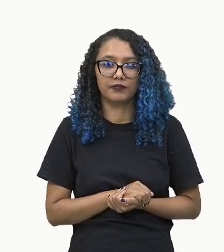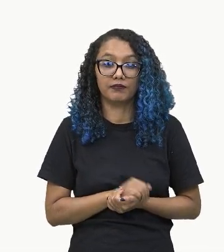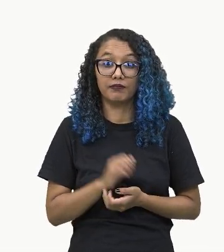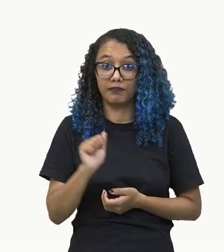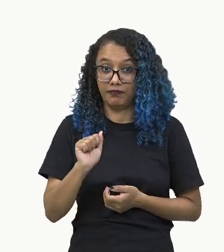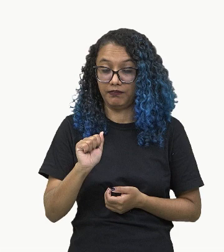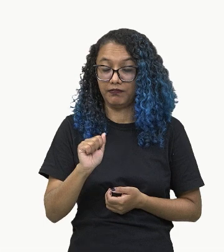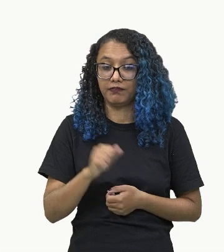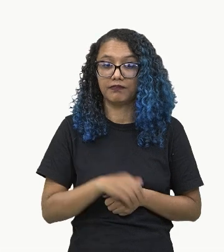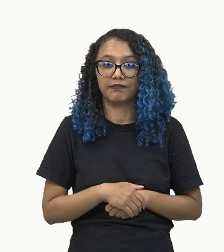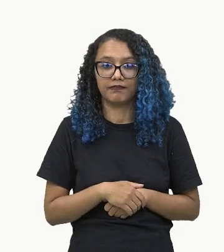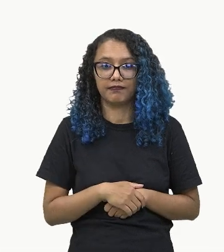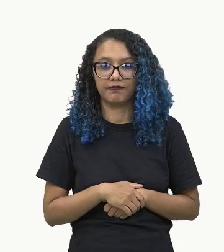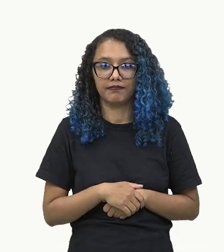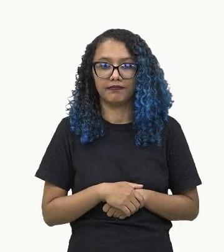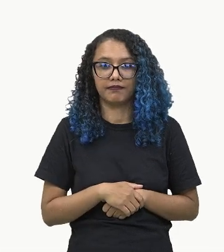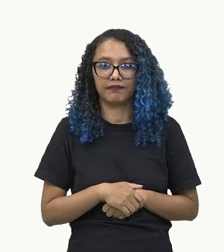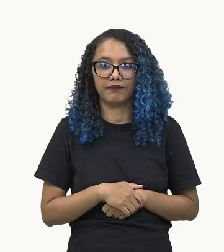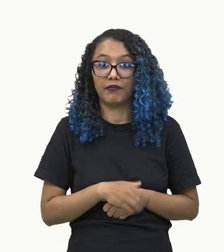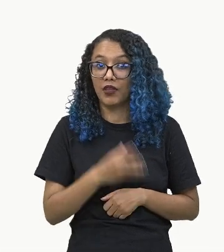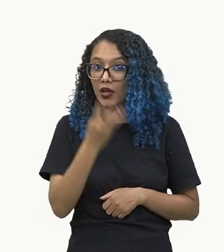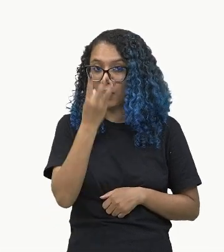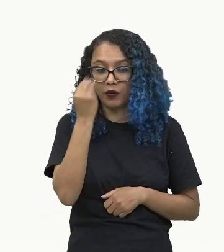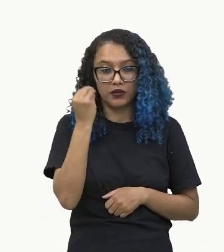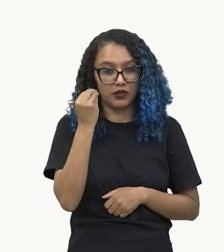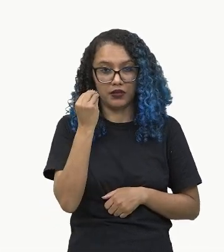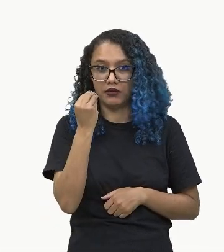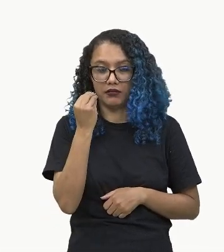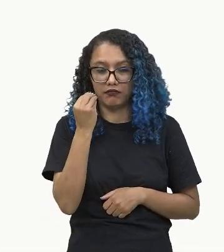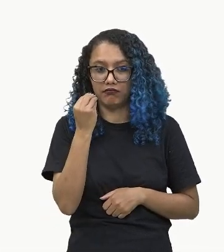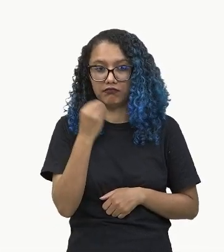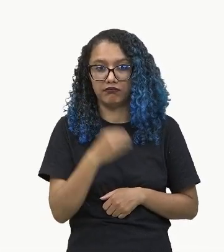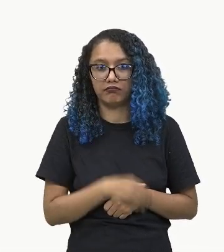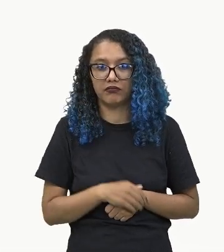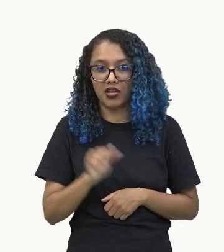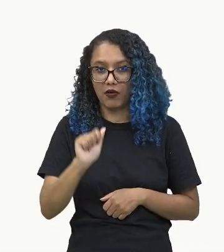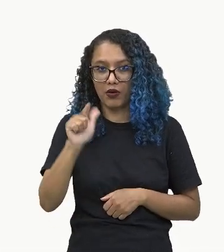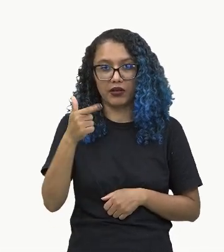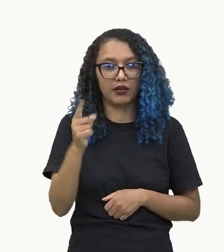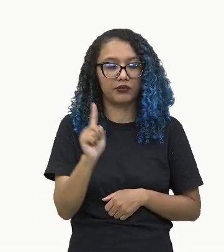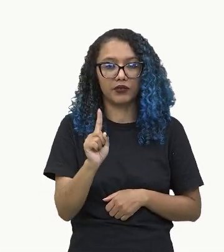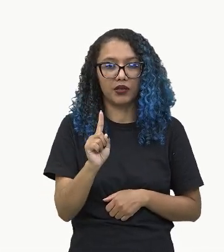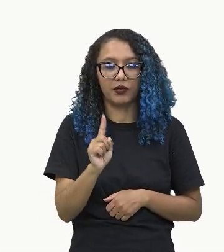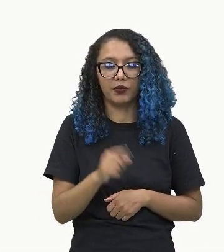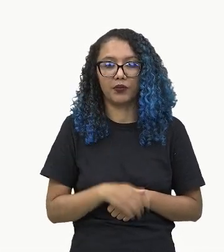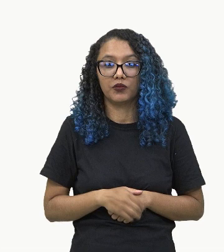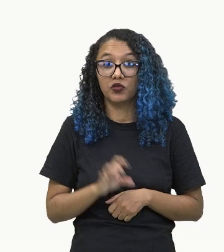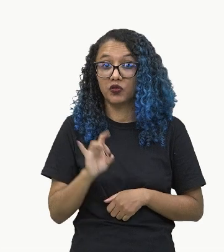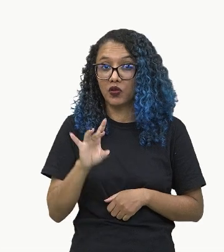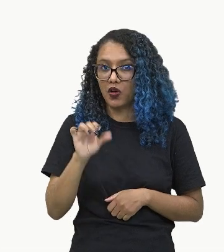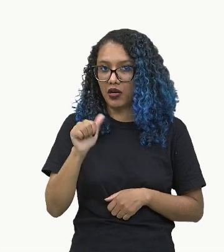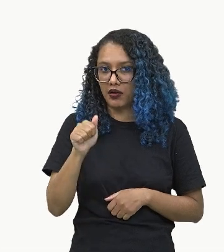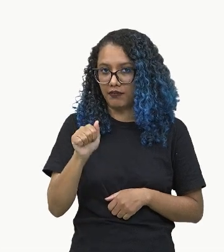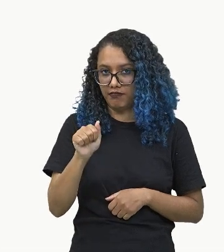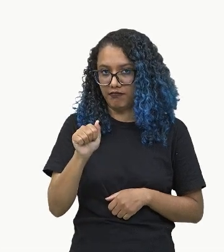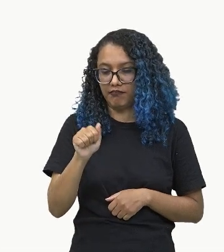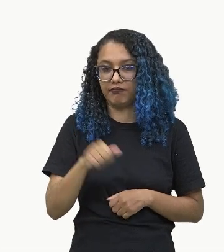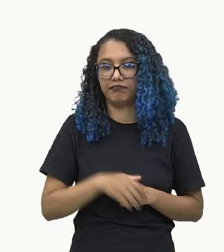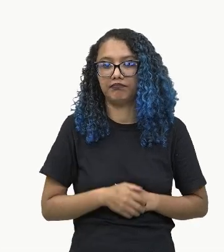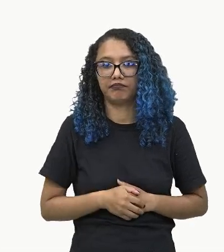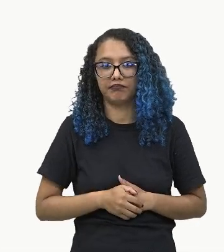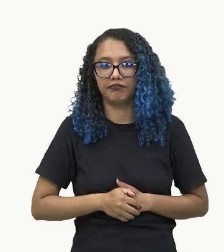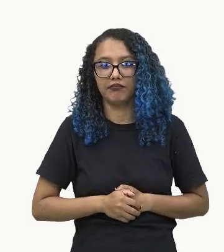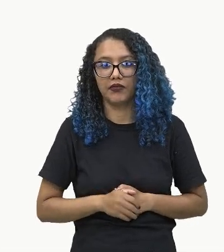o A. Não esqueçam, a gente não coloca o ao quadrado, tá? Quando a gente está falando de termo. E quem é o